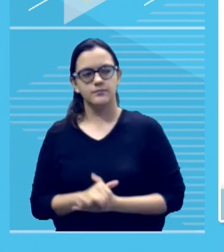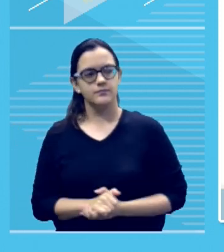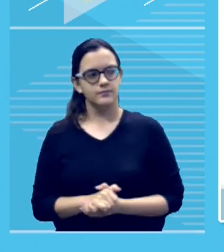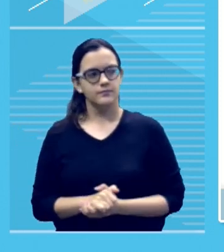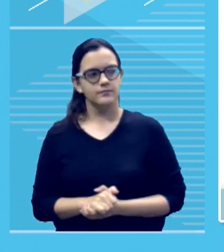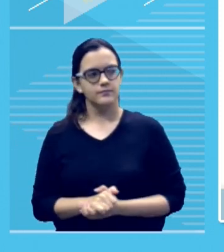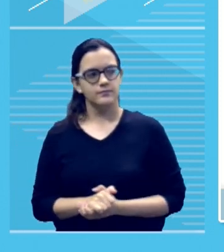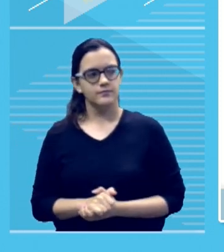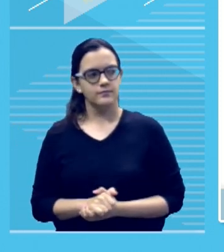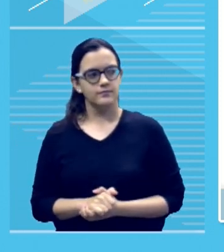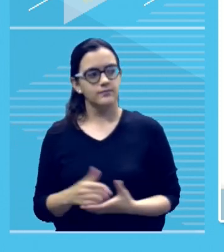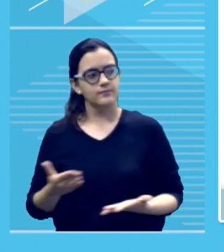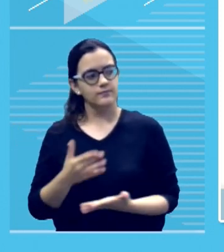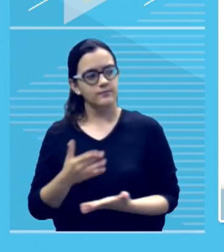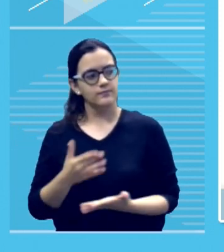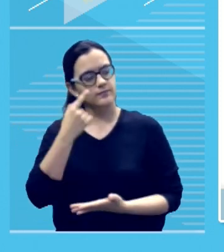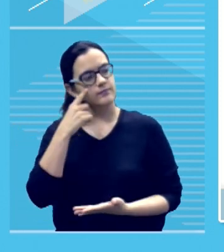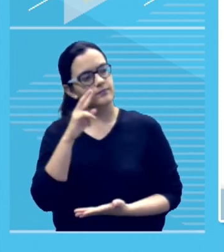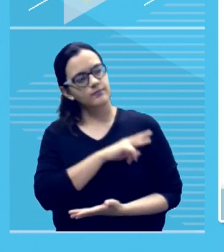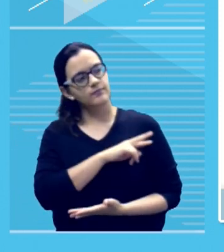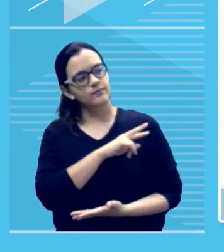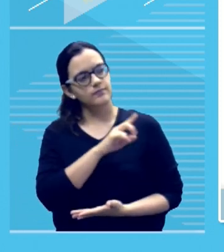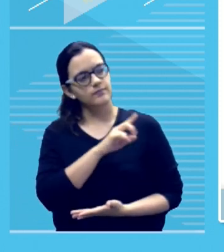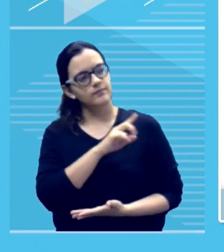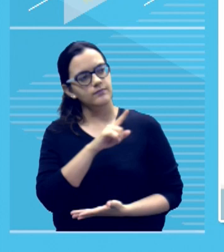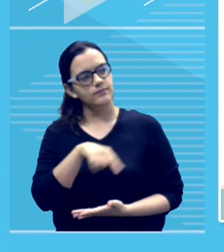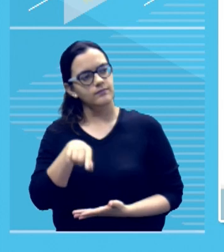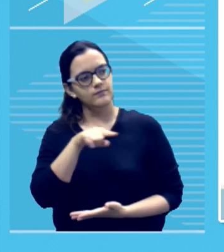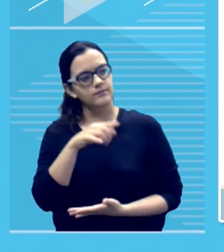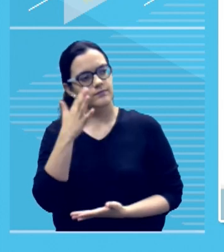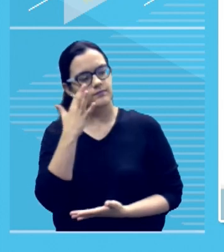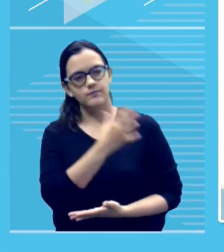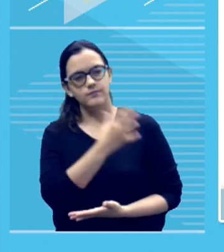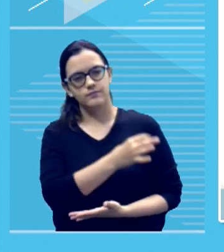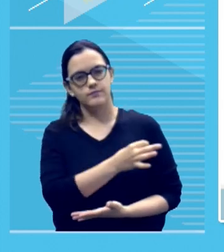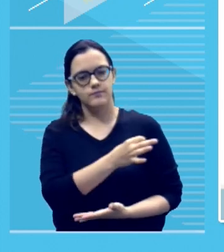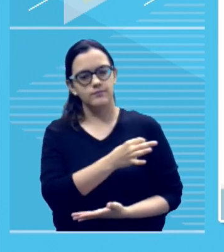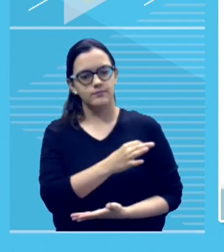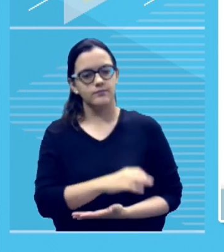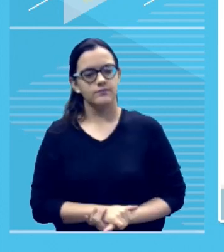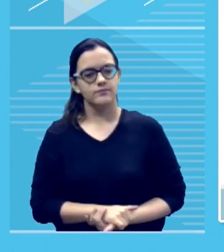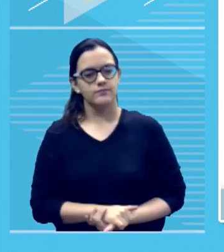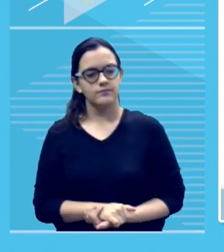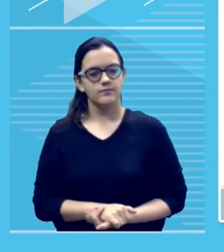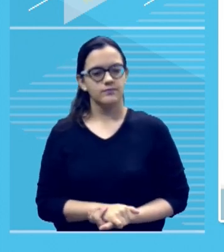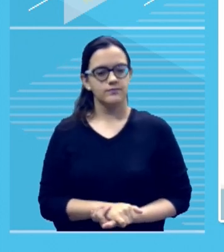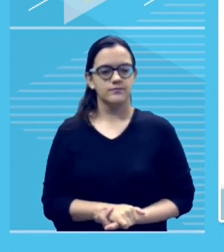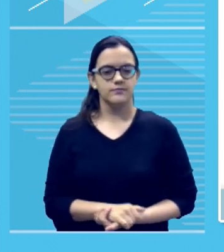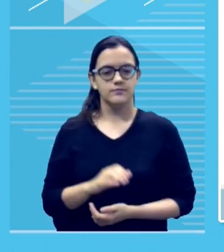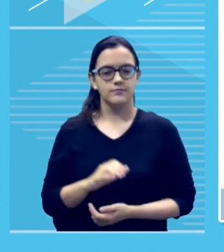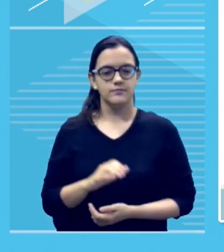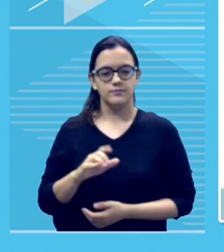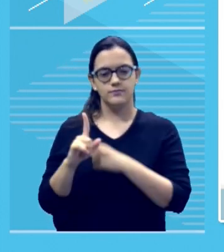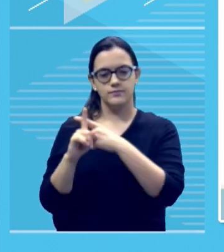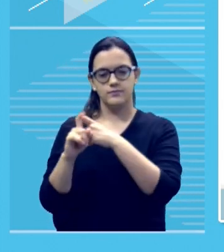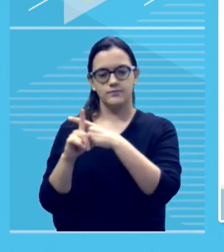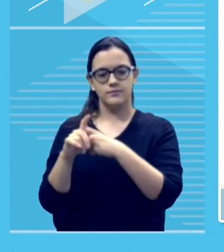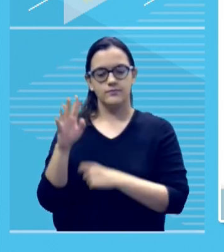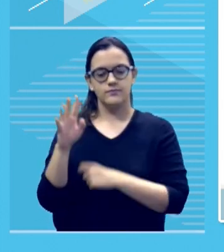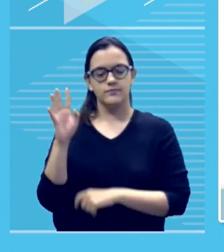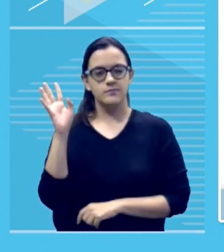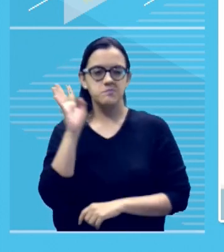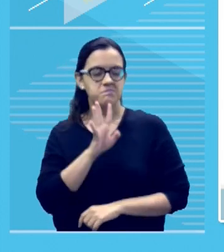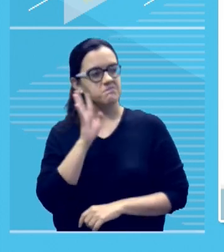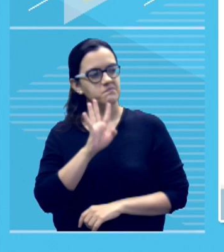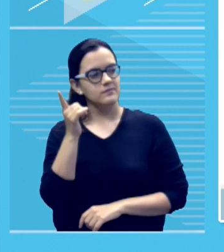Olha aí, mais um. Esse aqui está bem legal de você observar. Ó. Bem legal mesmo. Carbono assimétrico quiral. Olha aí a representação.